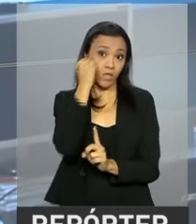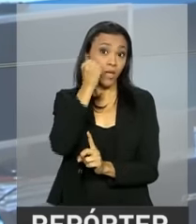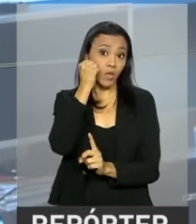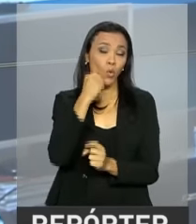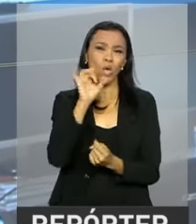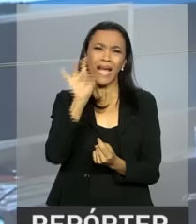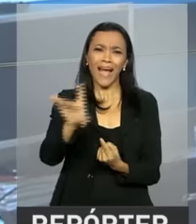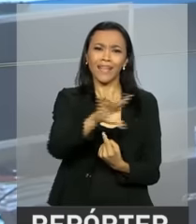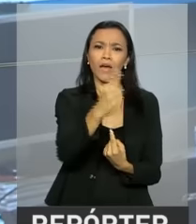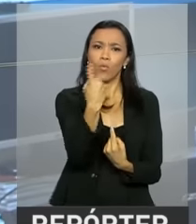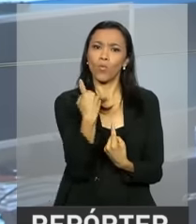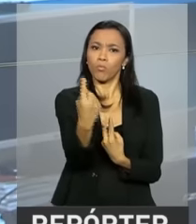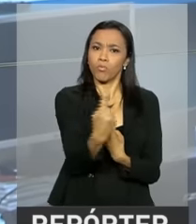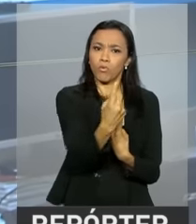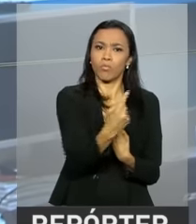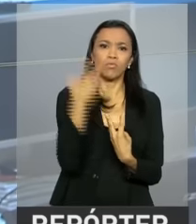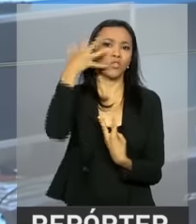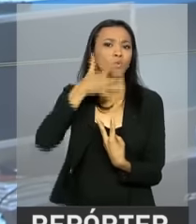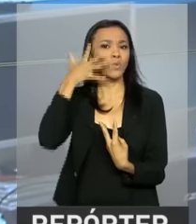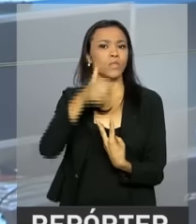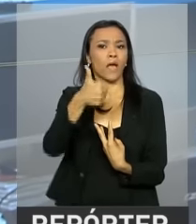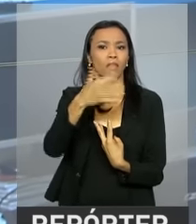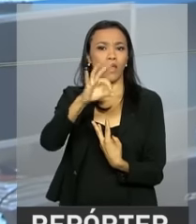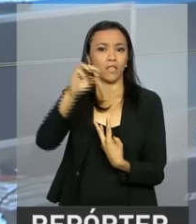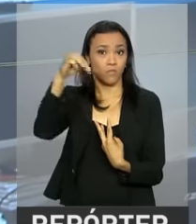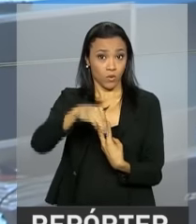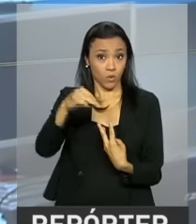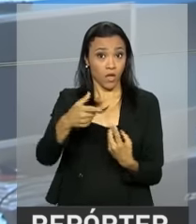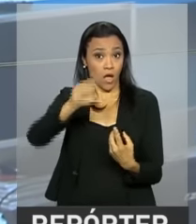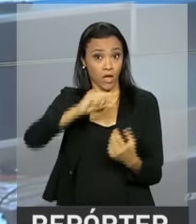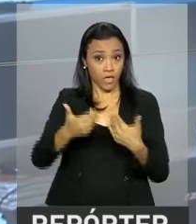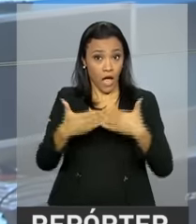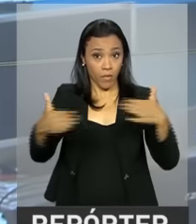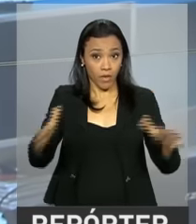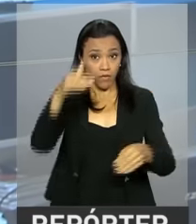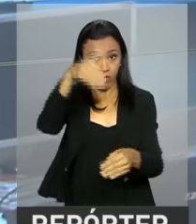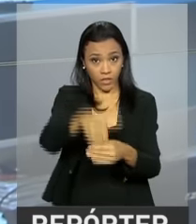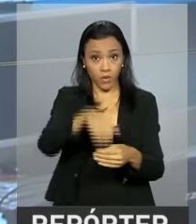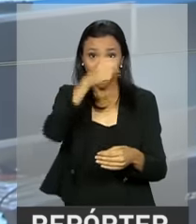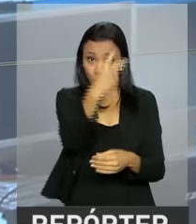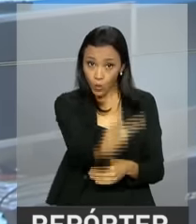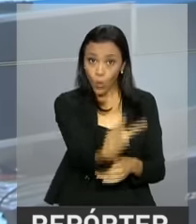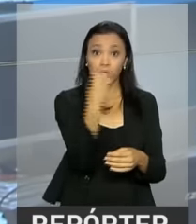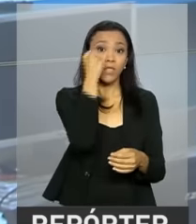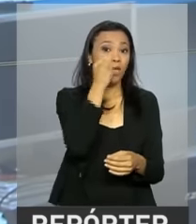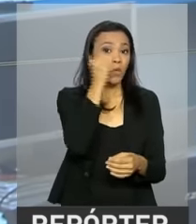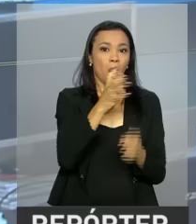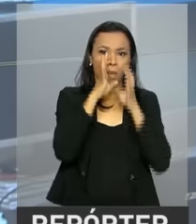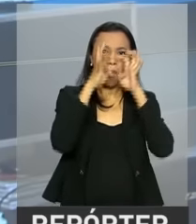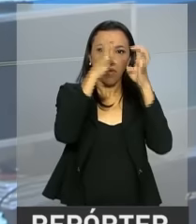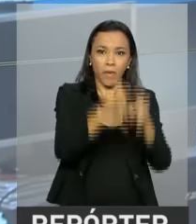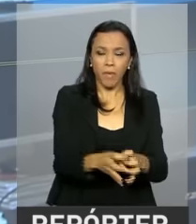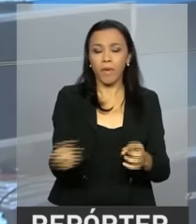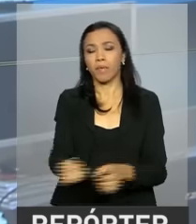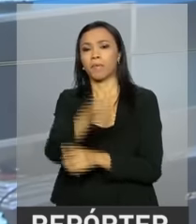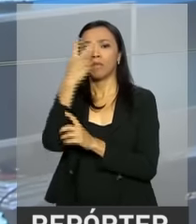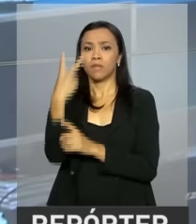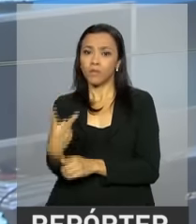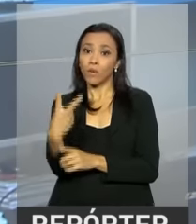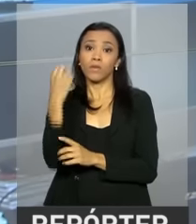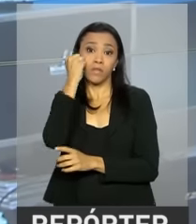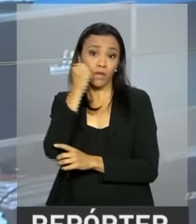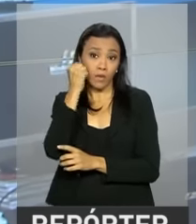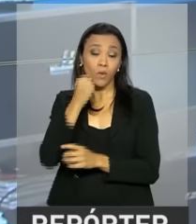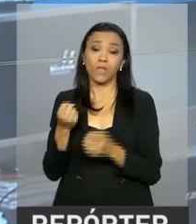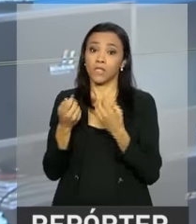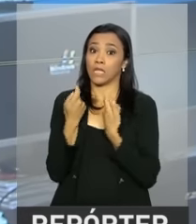para discursar por até 10 minutos antes de ser aberta a votação dois senadores falam pela acusação e dois pela defesa em